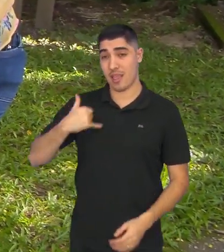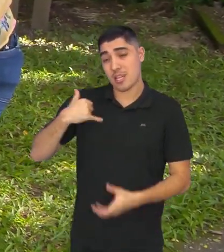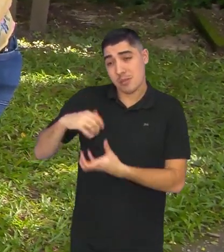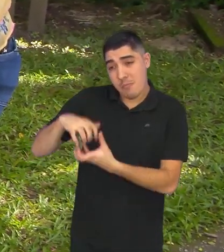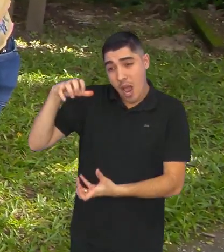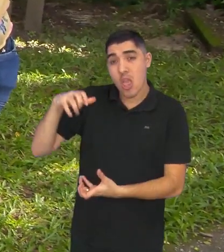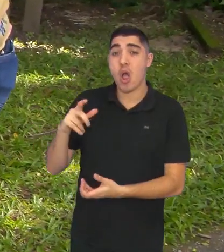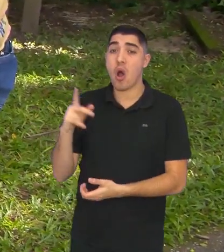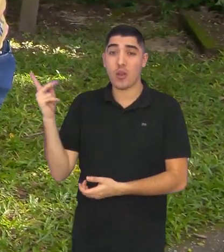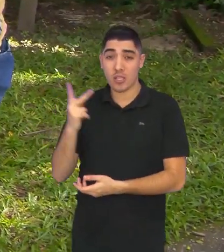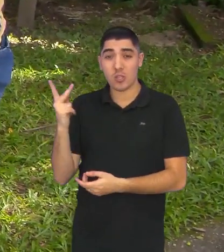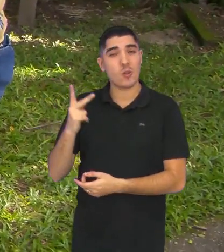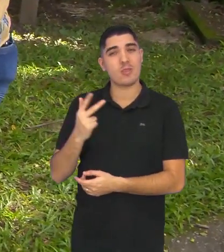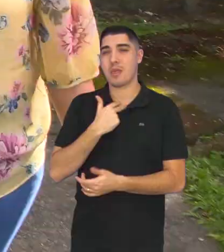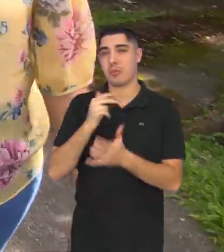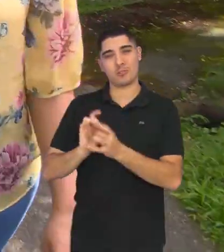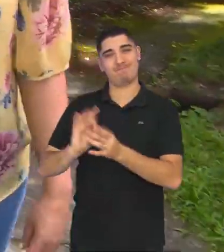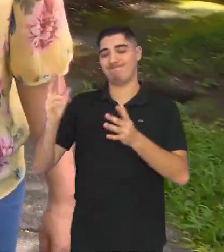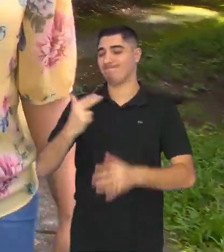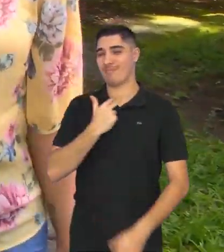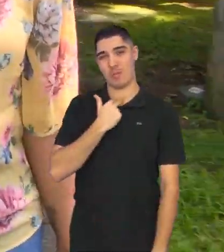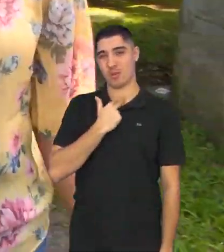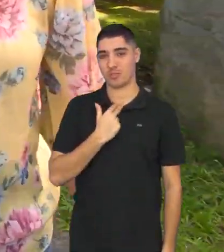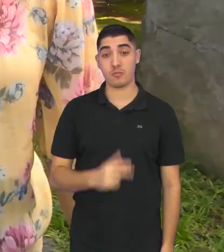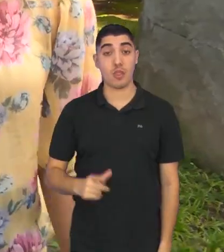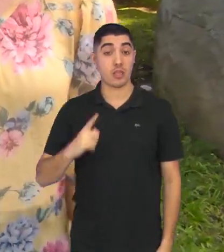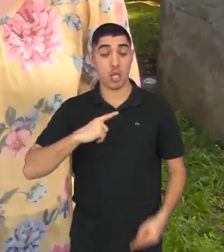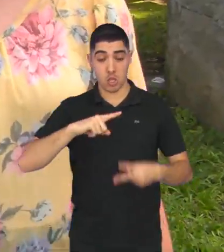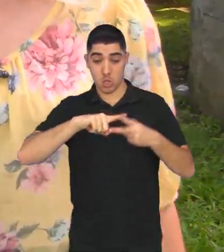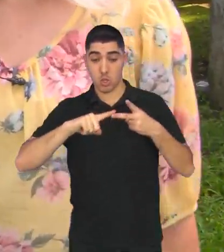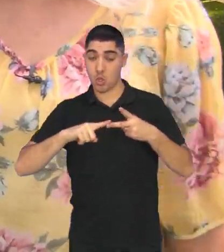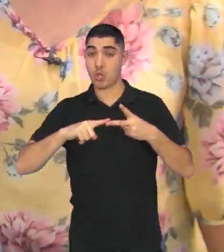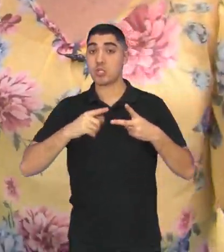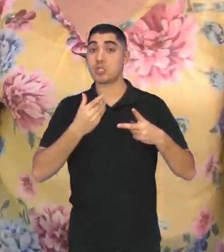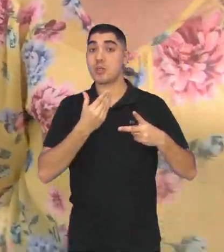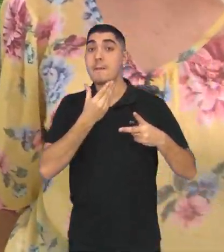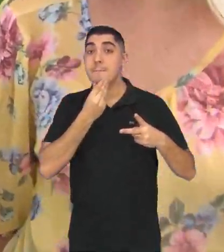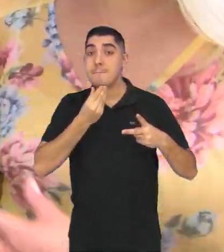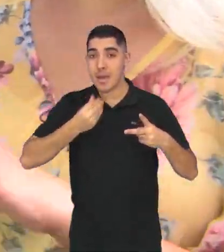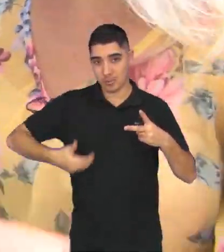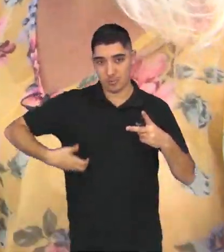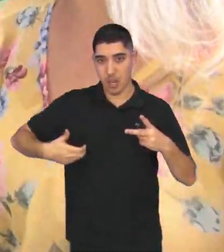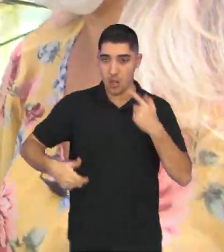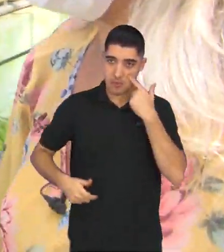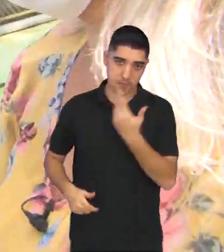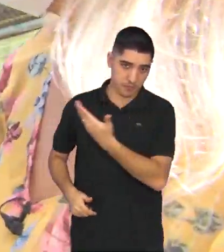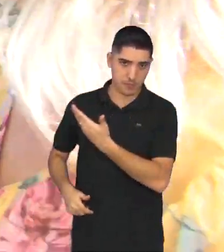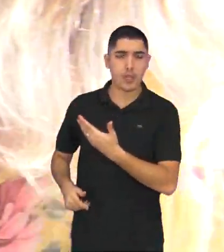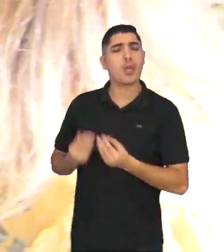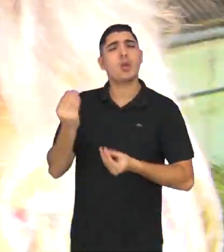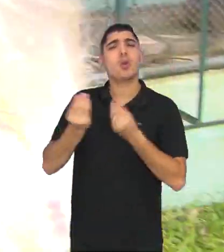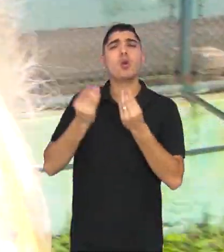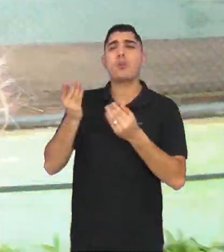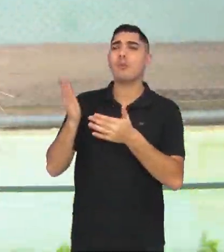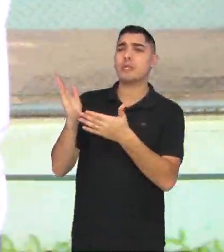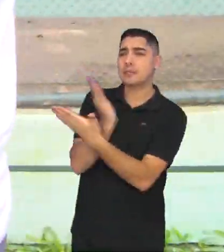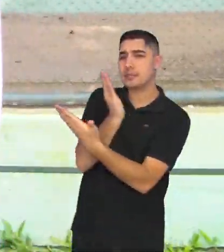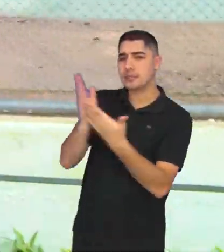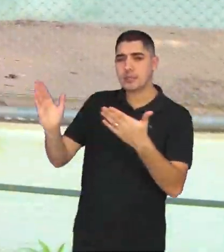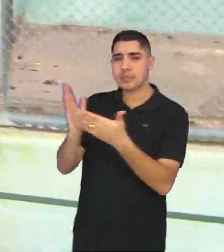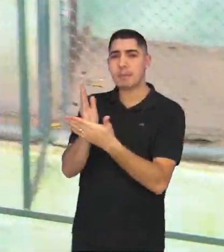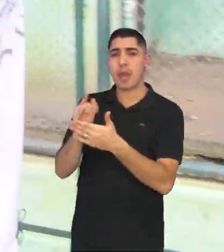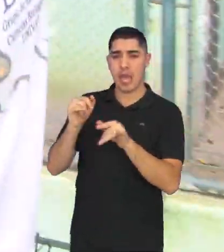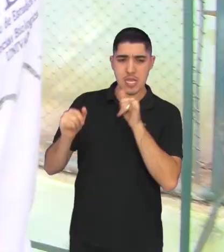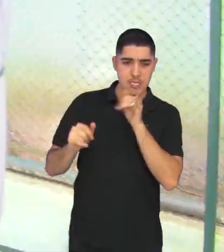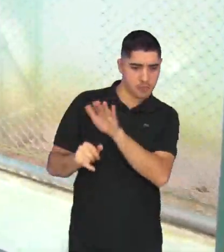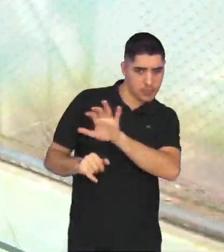imprintados, então não dá para soltar. Aqui nós temos 2 machos também. Como Como que vocês separam? Qual que é a classificação, por exemplo? Porque esses daqui